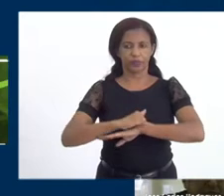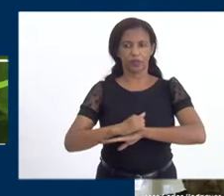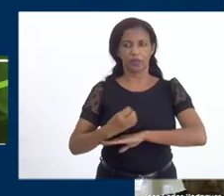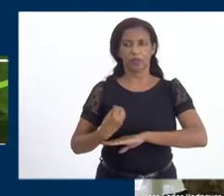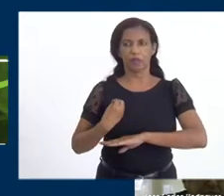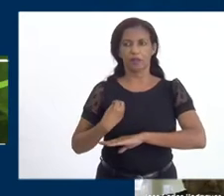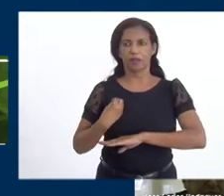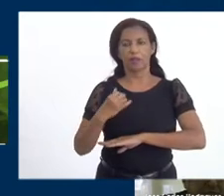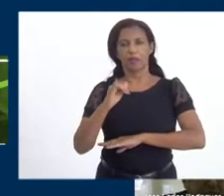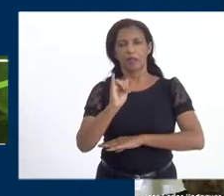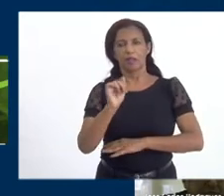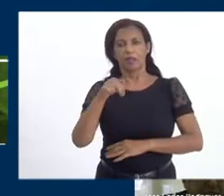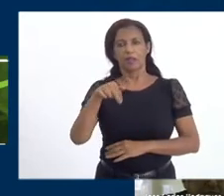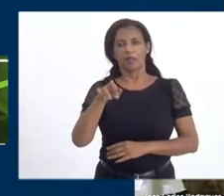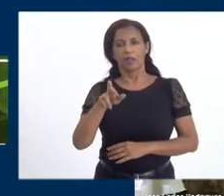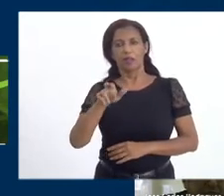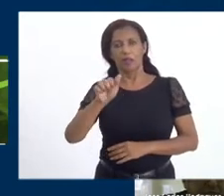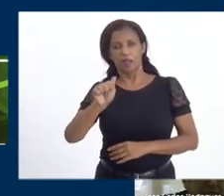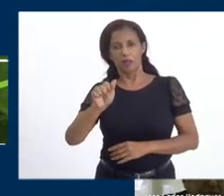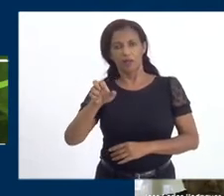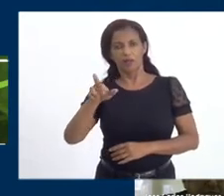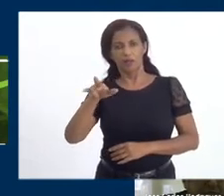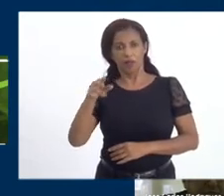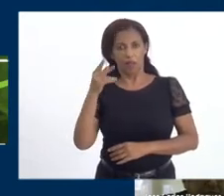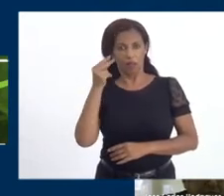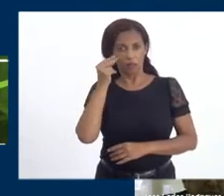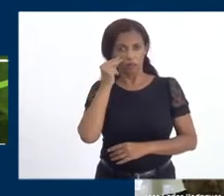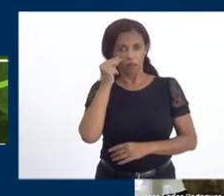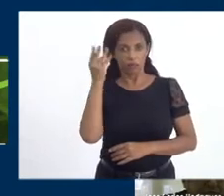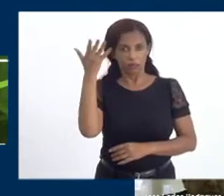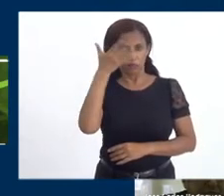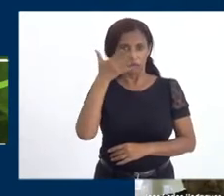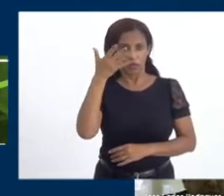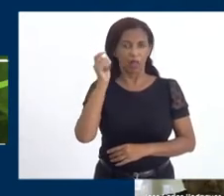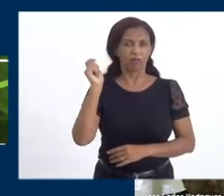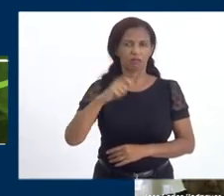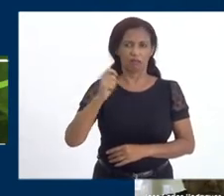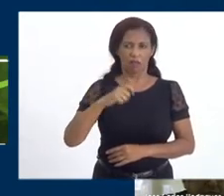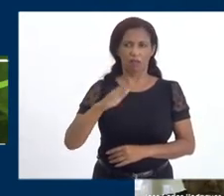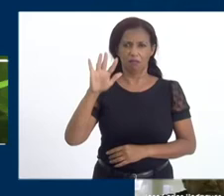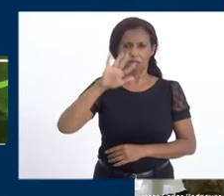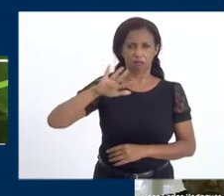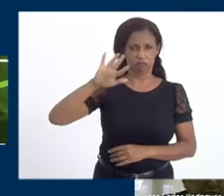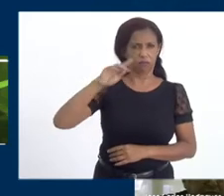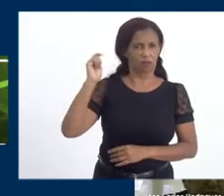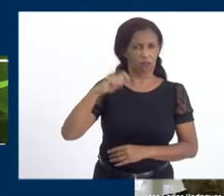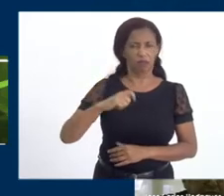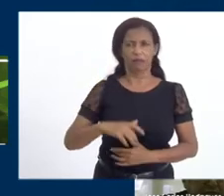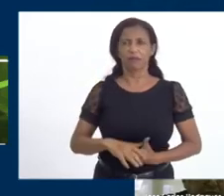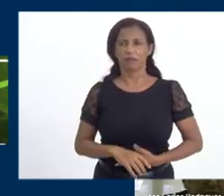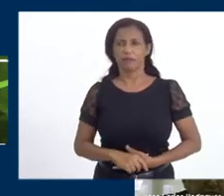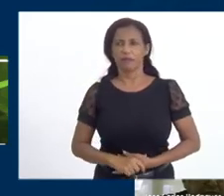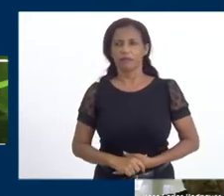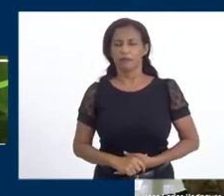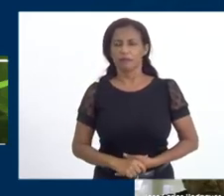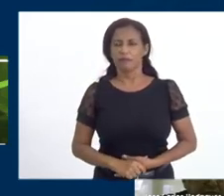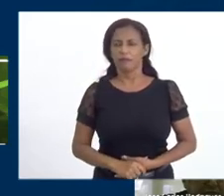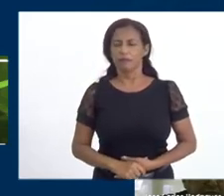pelo aeroporto. Todos estão vendo? Está visível a todos? Sim.